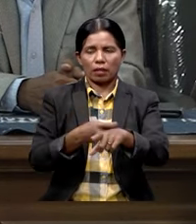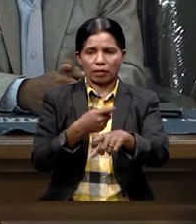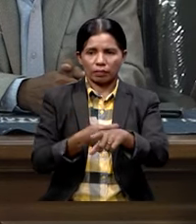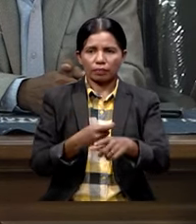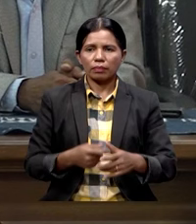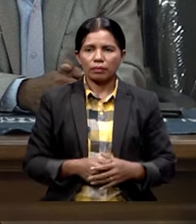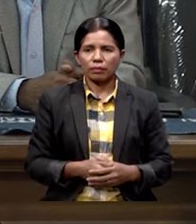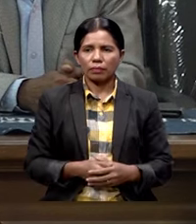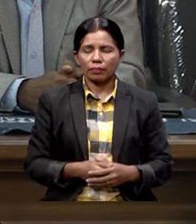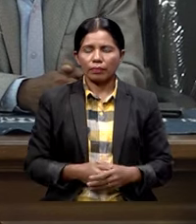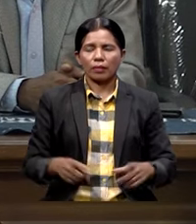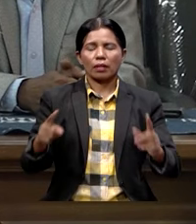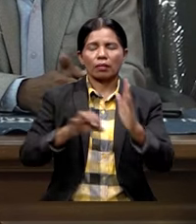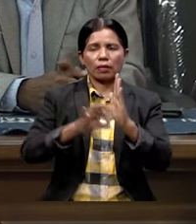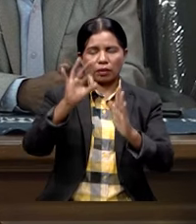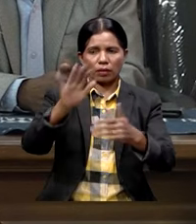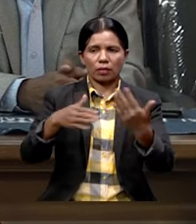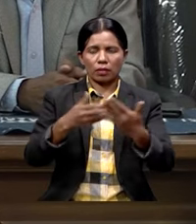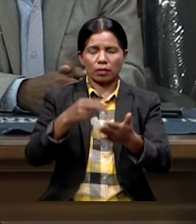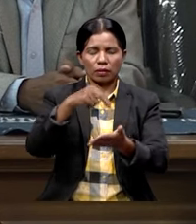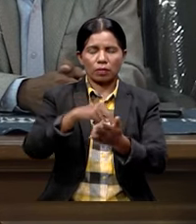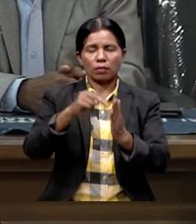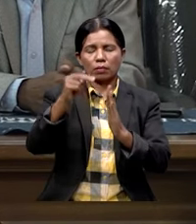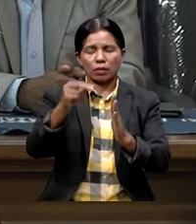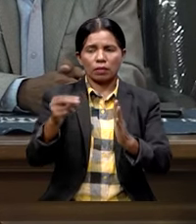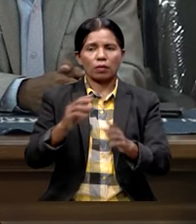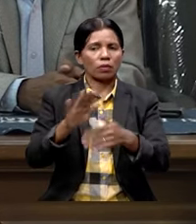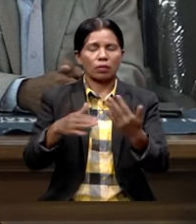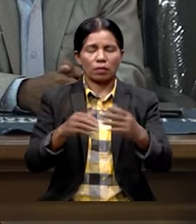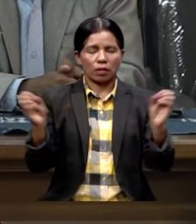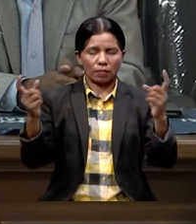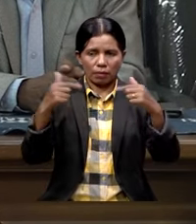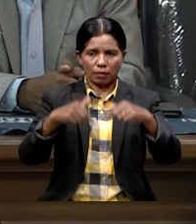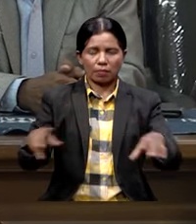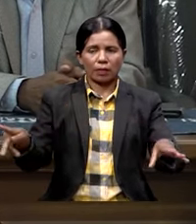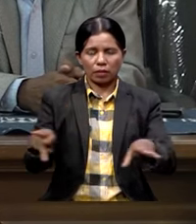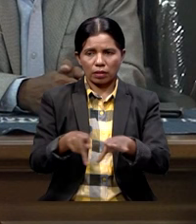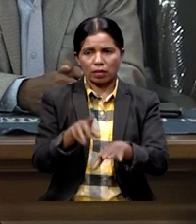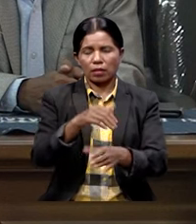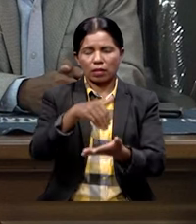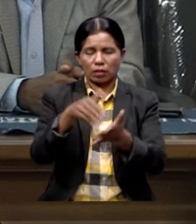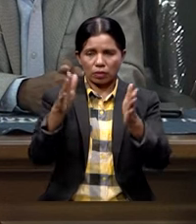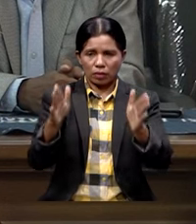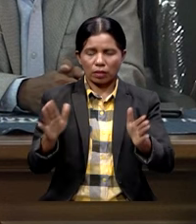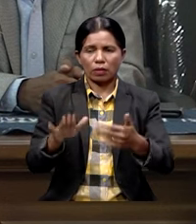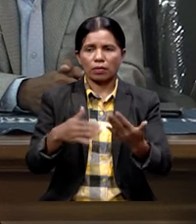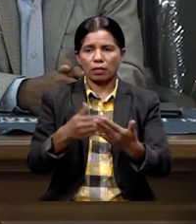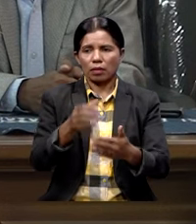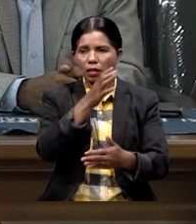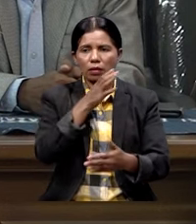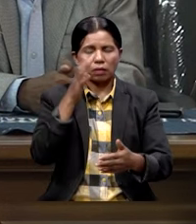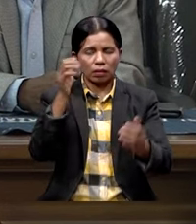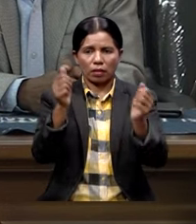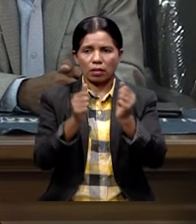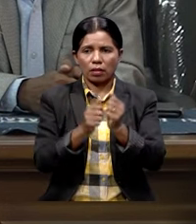conclusão curso. Ba faculdade Hirakne, número total neve lá mais ativo, é lá mais regista, estudantes não ativos, agricultura nia